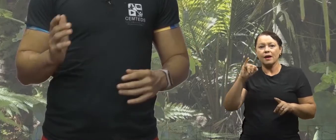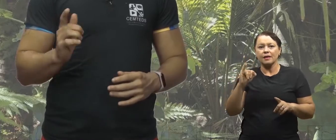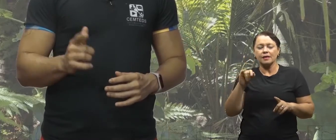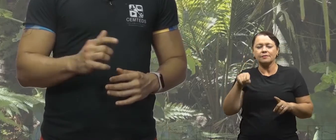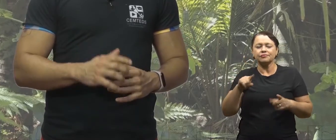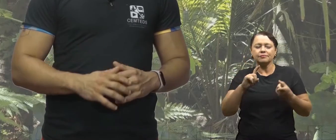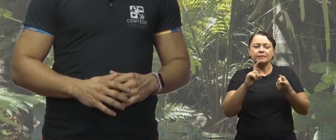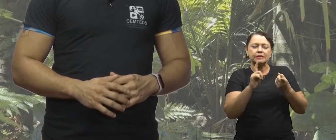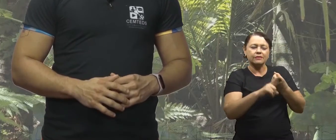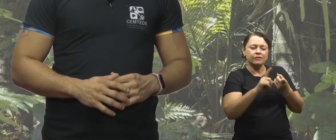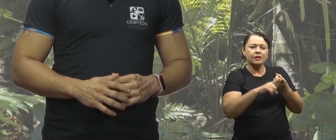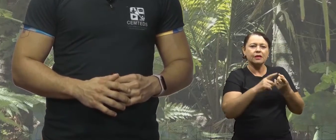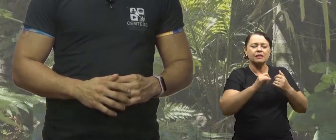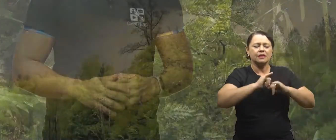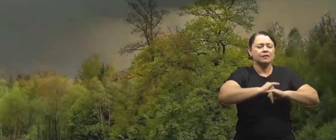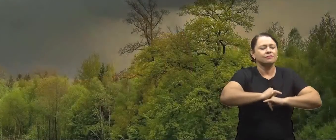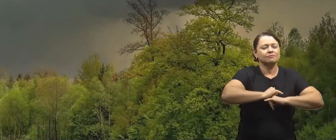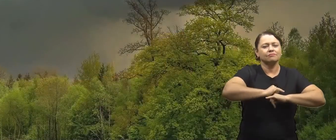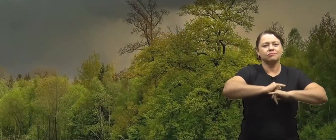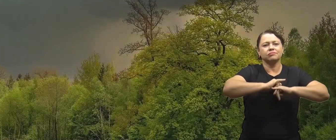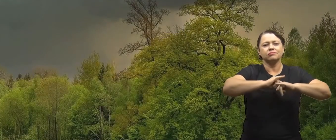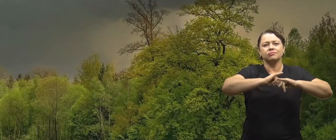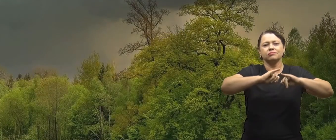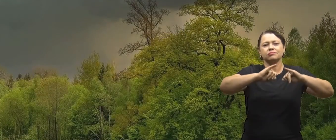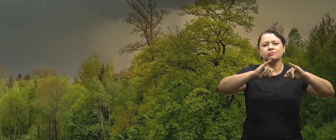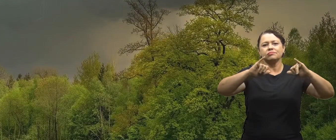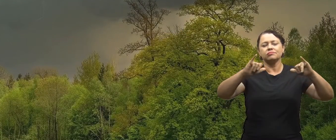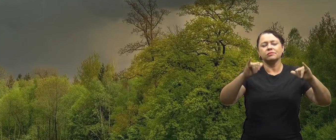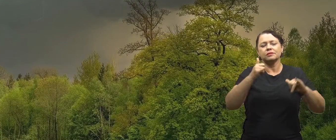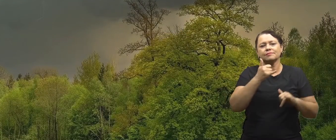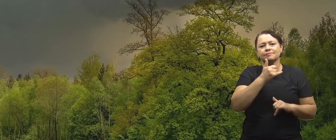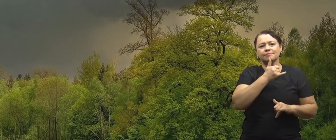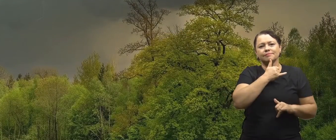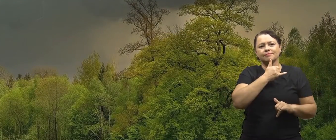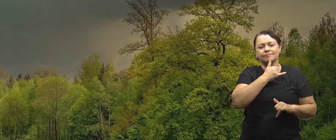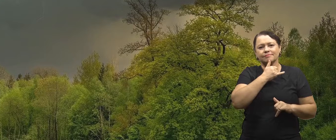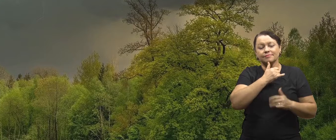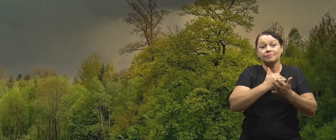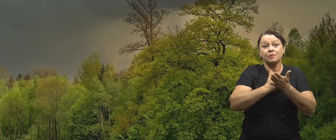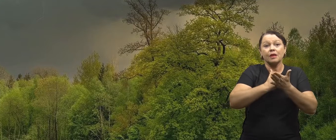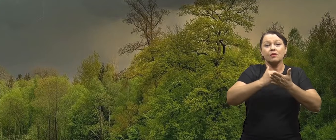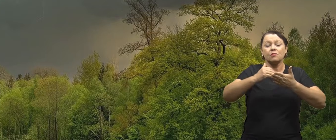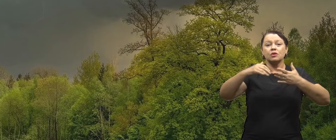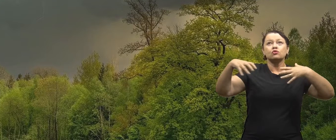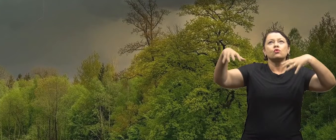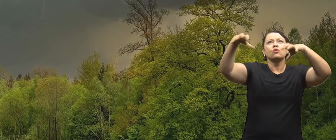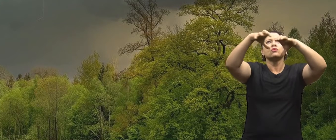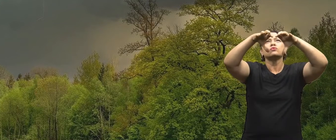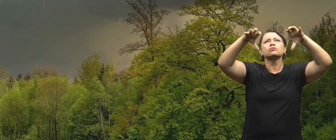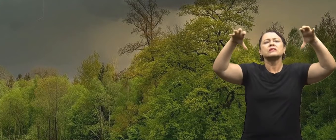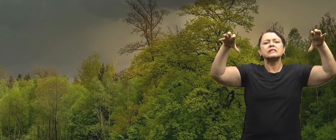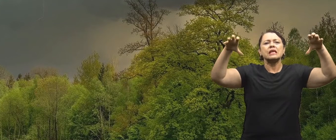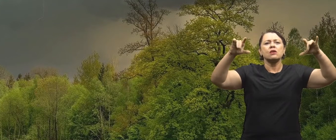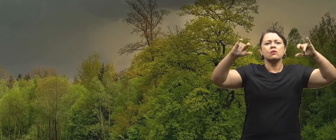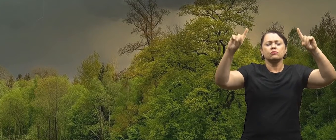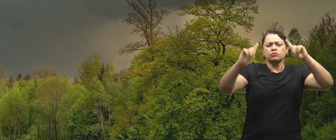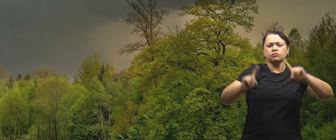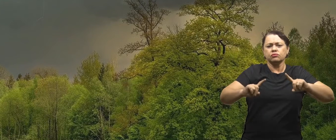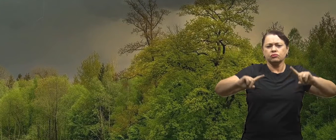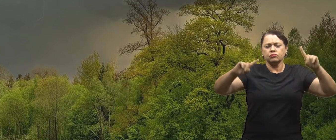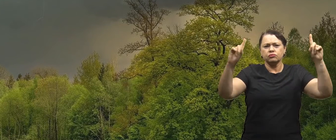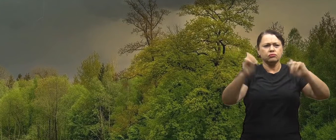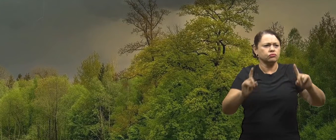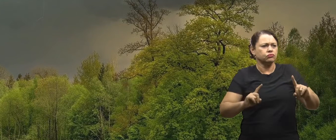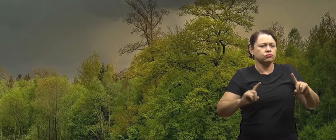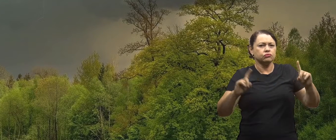notícia se espalhou rapidamente. Nesse momento, trovões e relâmpagos estremeceram a floresta. A mãe